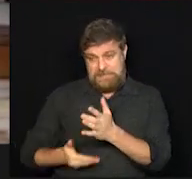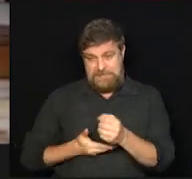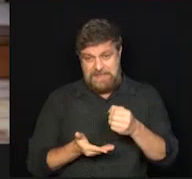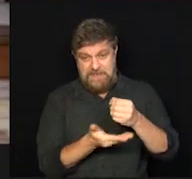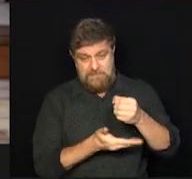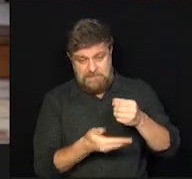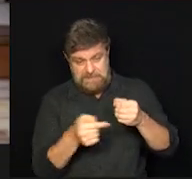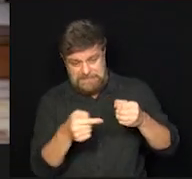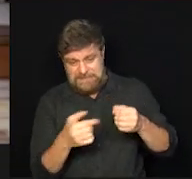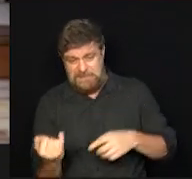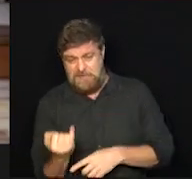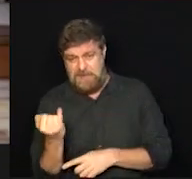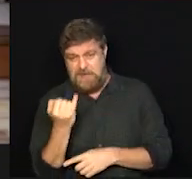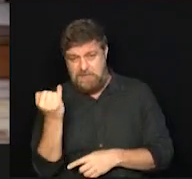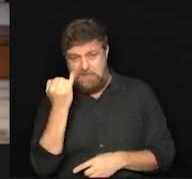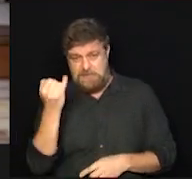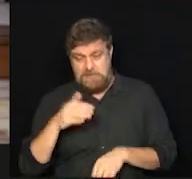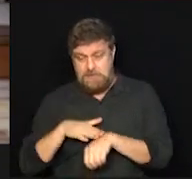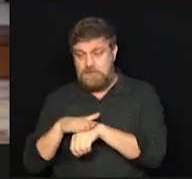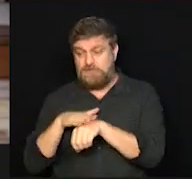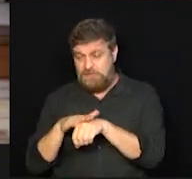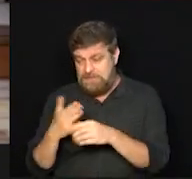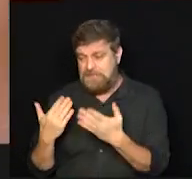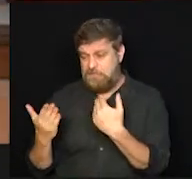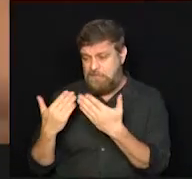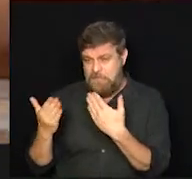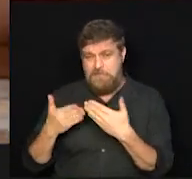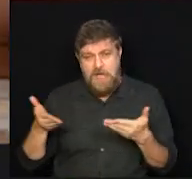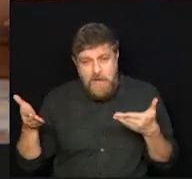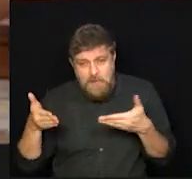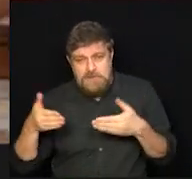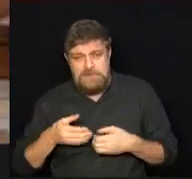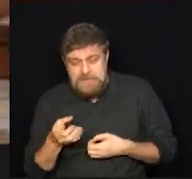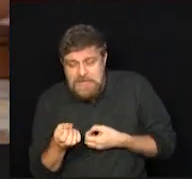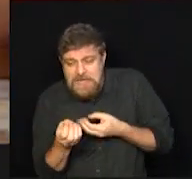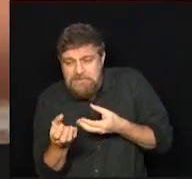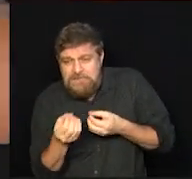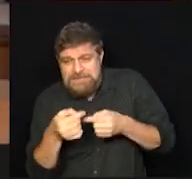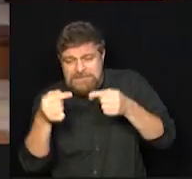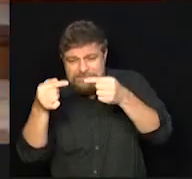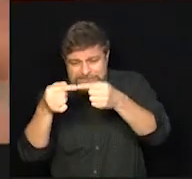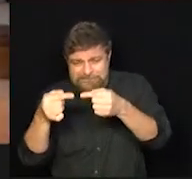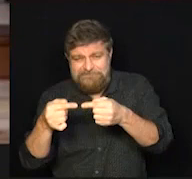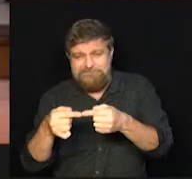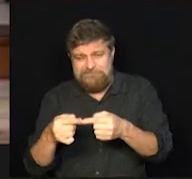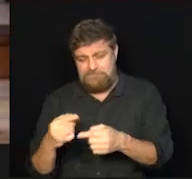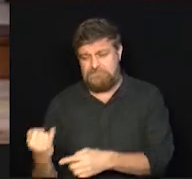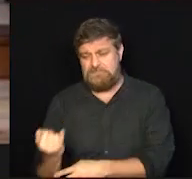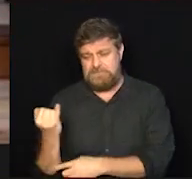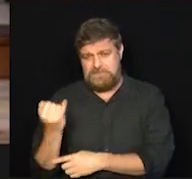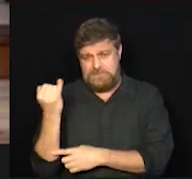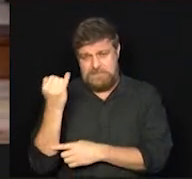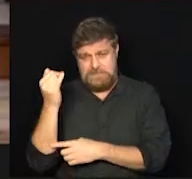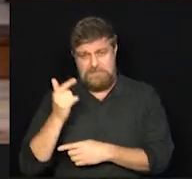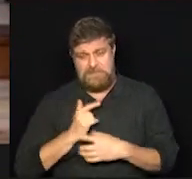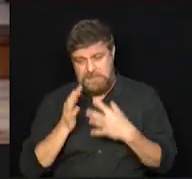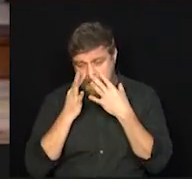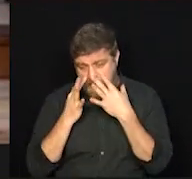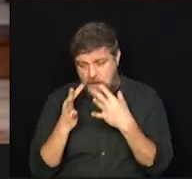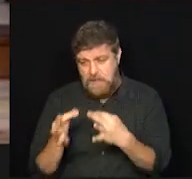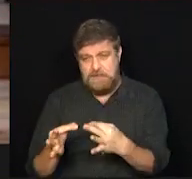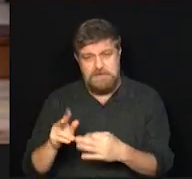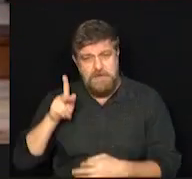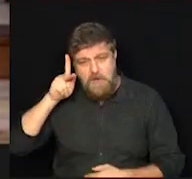fundamental e importantíssimo da conversa de hoje e esse informe Aliás ele vem ao encontro da importância da atenção e da construção